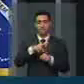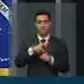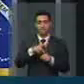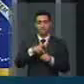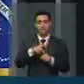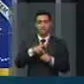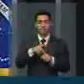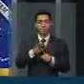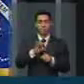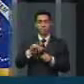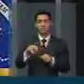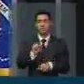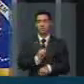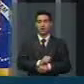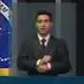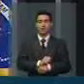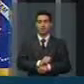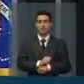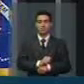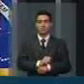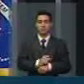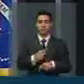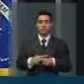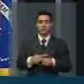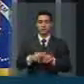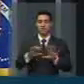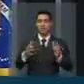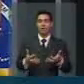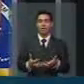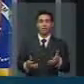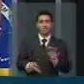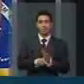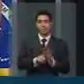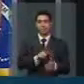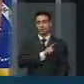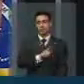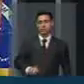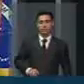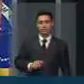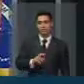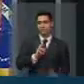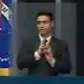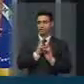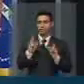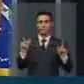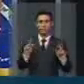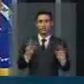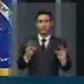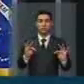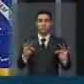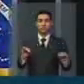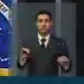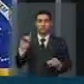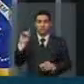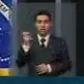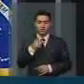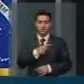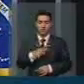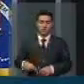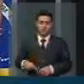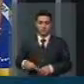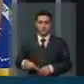absolutamente paralisado por uma forma de governar diferente de todos os ex-presidentes da